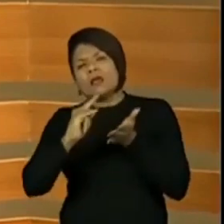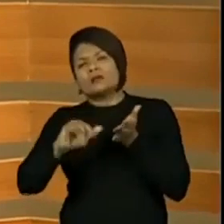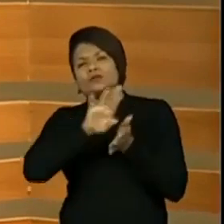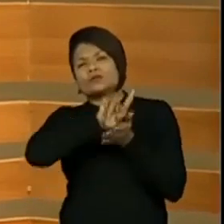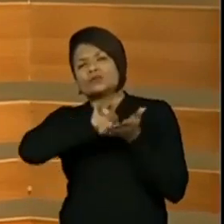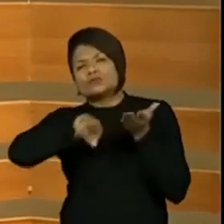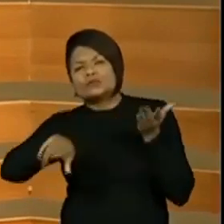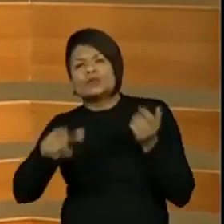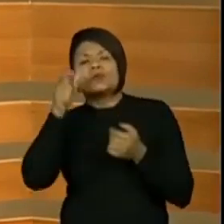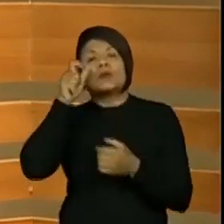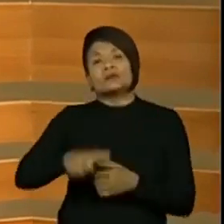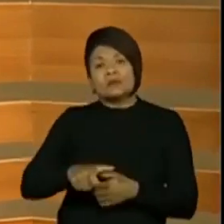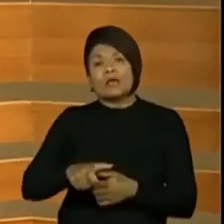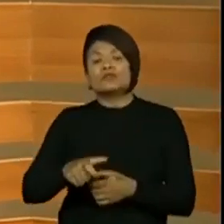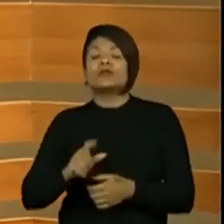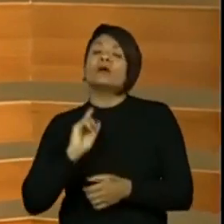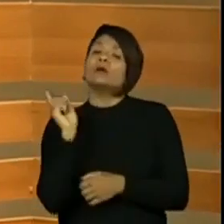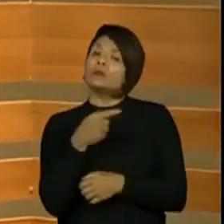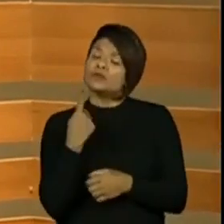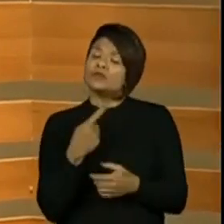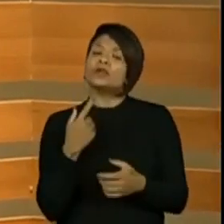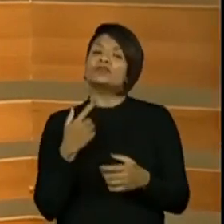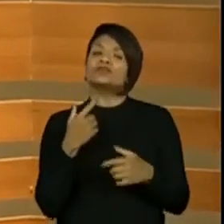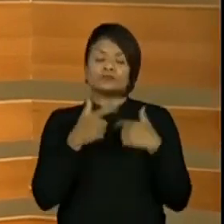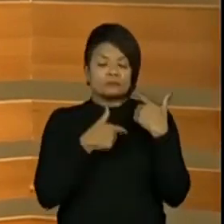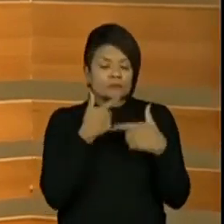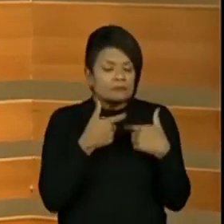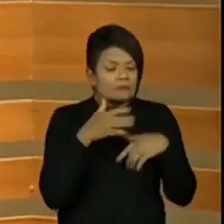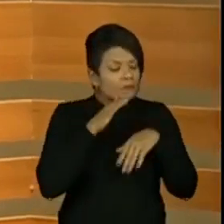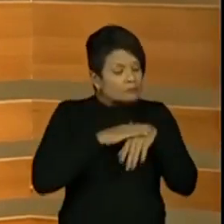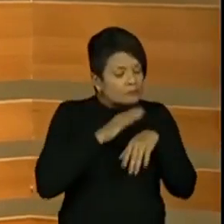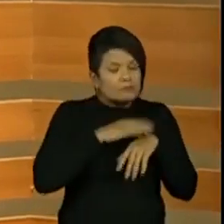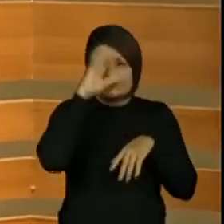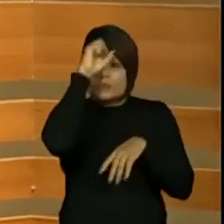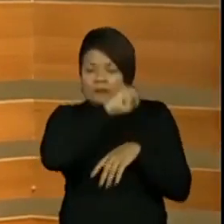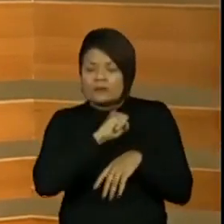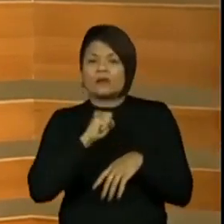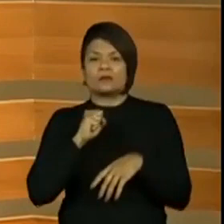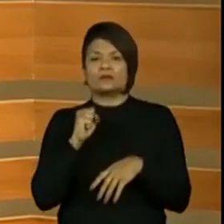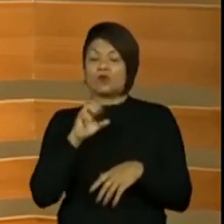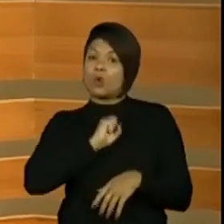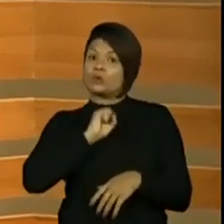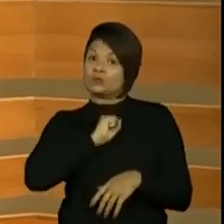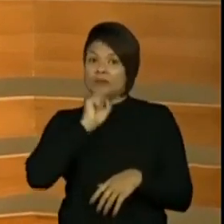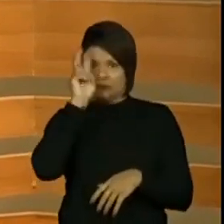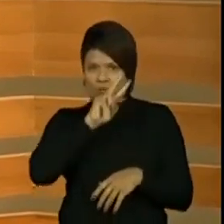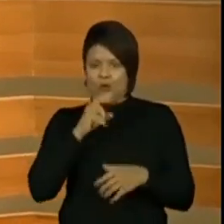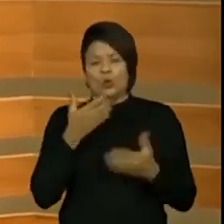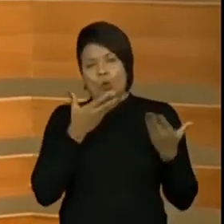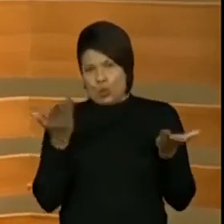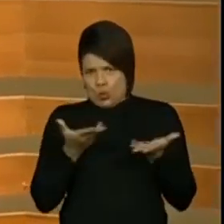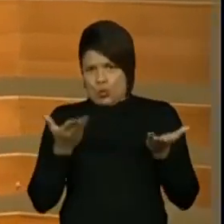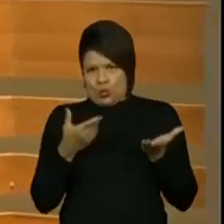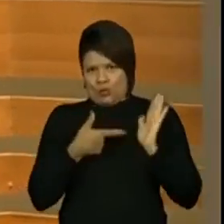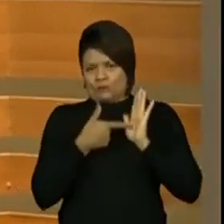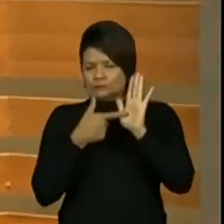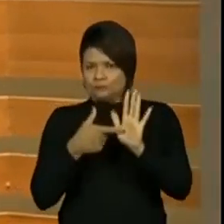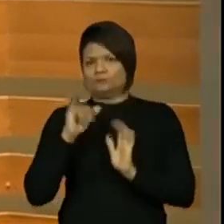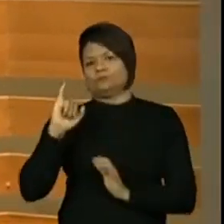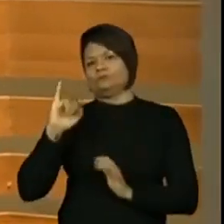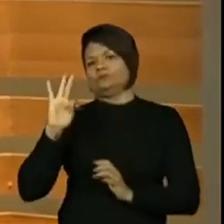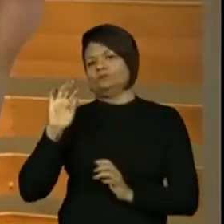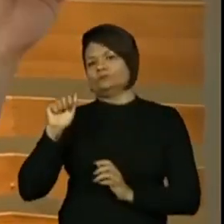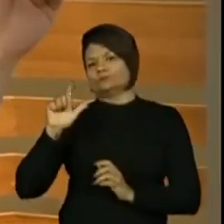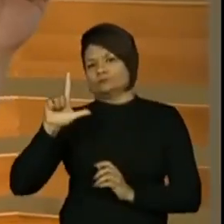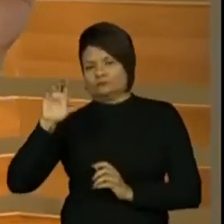gente trabalhar e para a gente ler e gostar de histórias. A história que eu trouxe para vocês hoje é do Ítalo